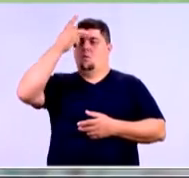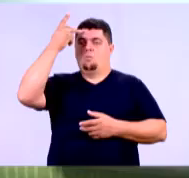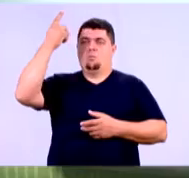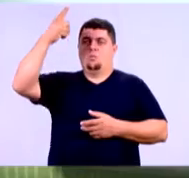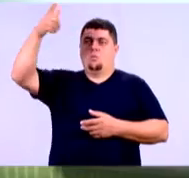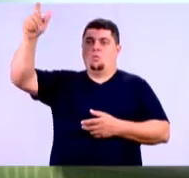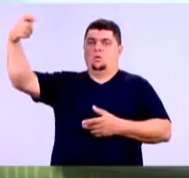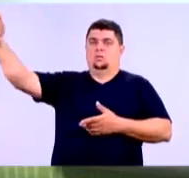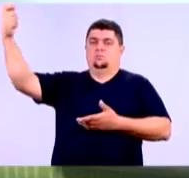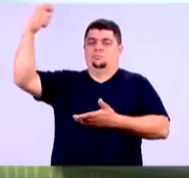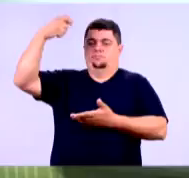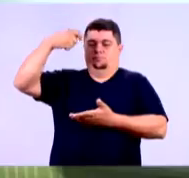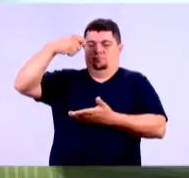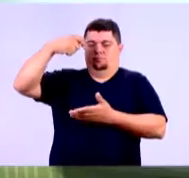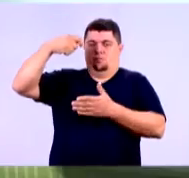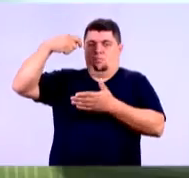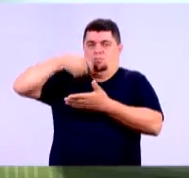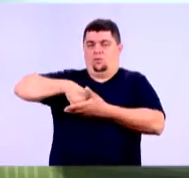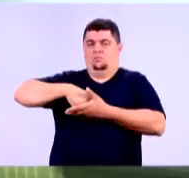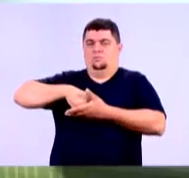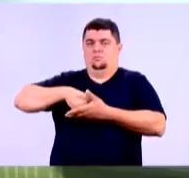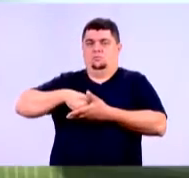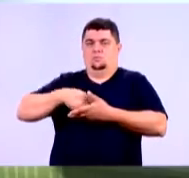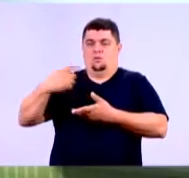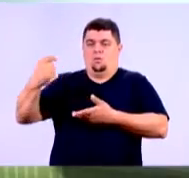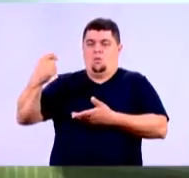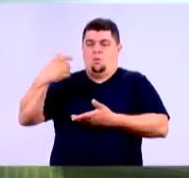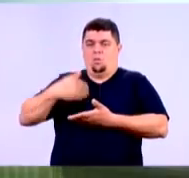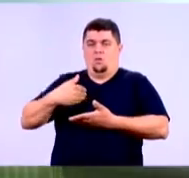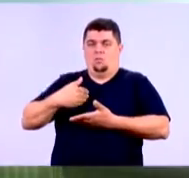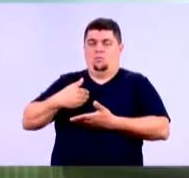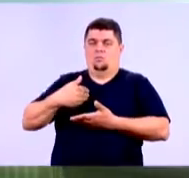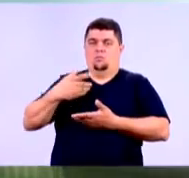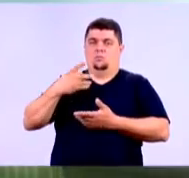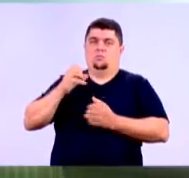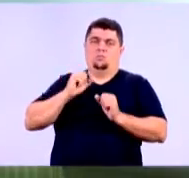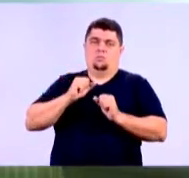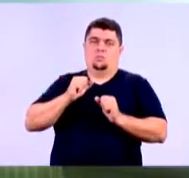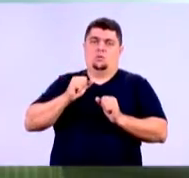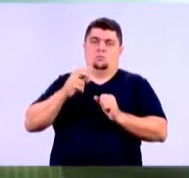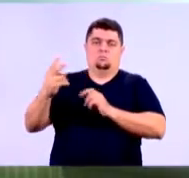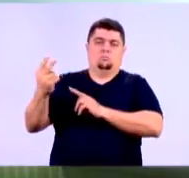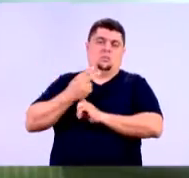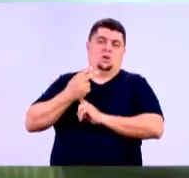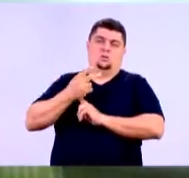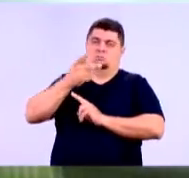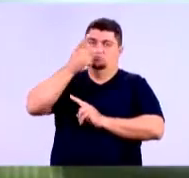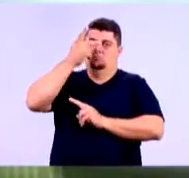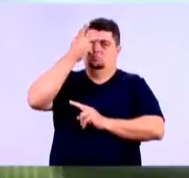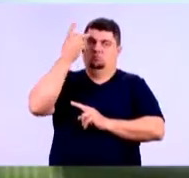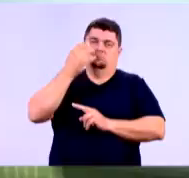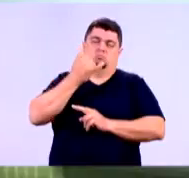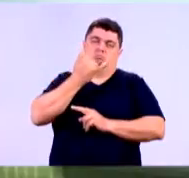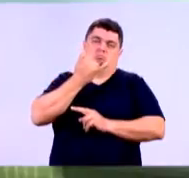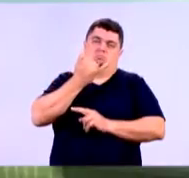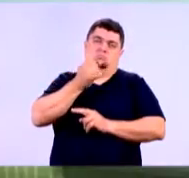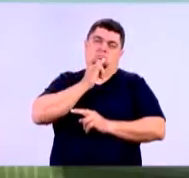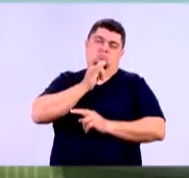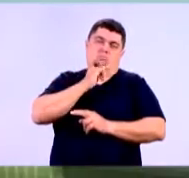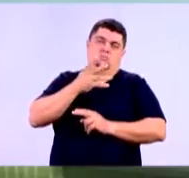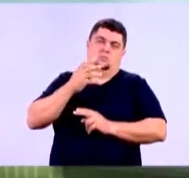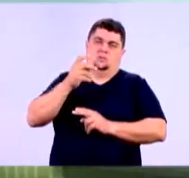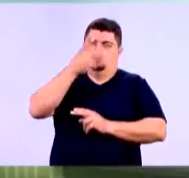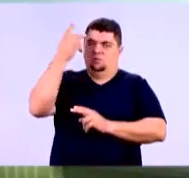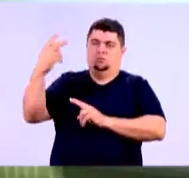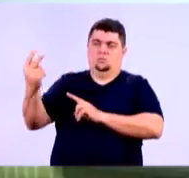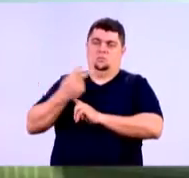sua empresa. Esse investimento pode ser investimento direto ou pode ser um empréstimo. Essa é uma maneira de olhar, né? Quando alguém empresta para você,